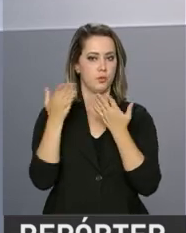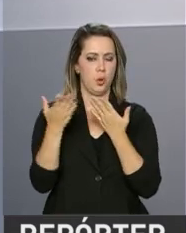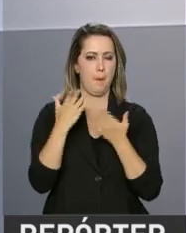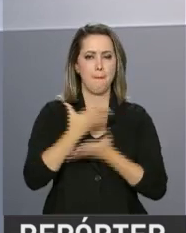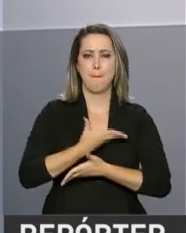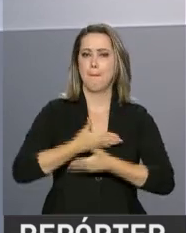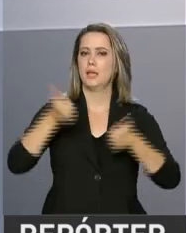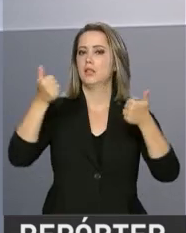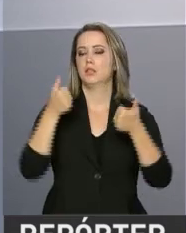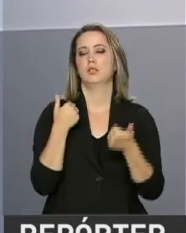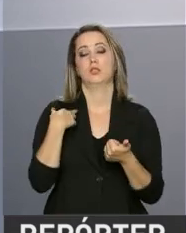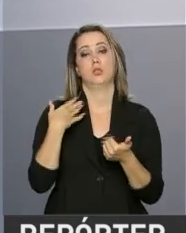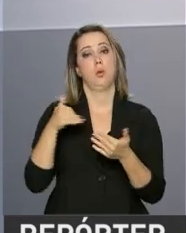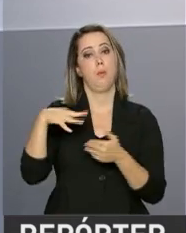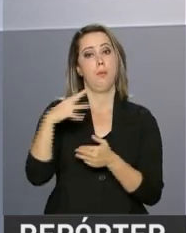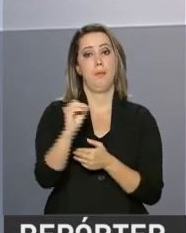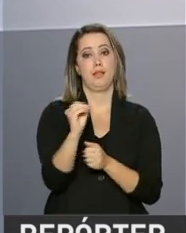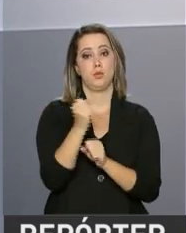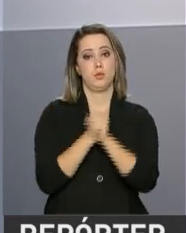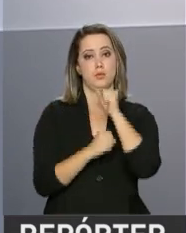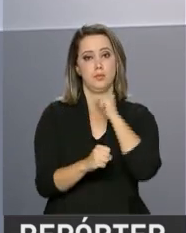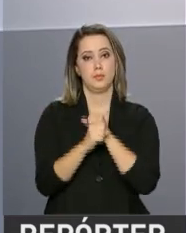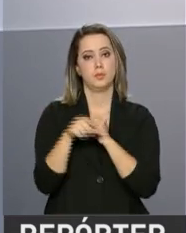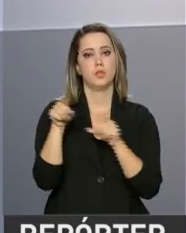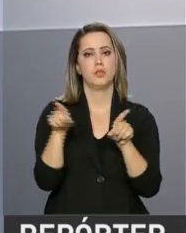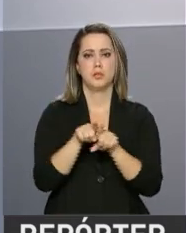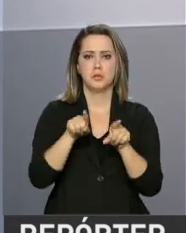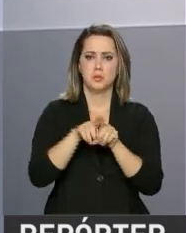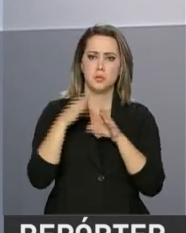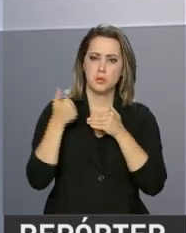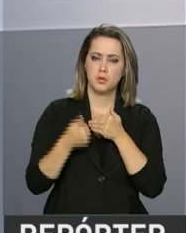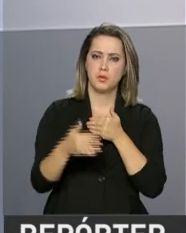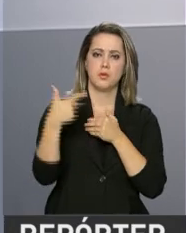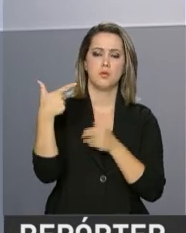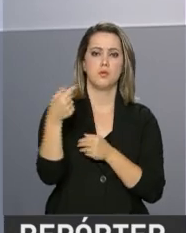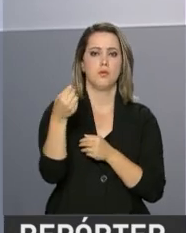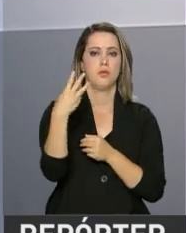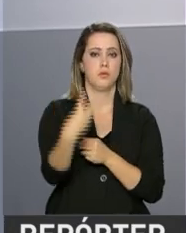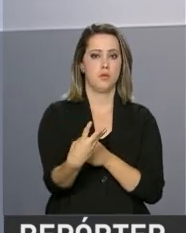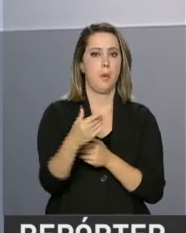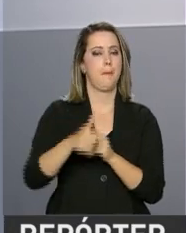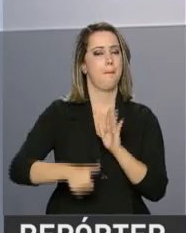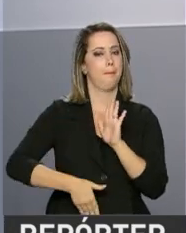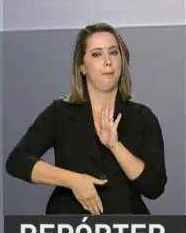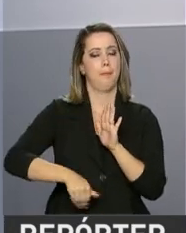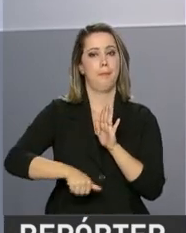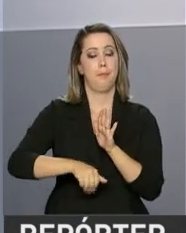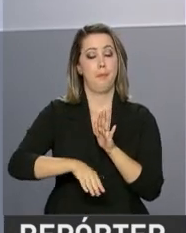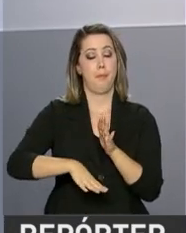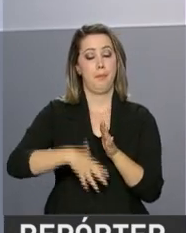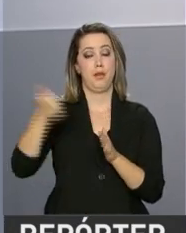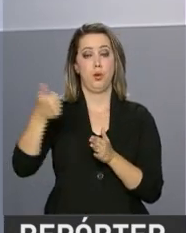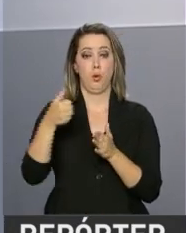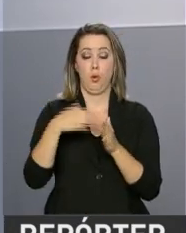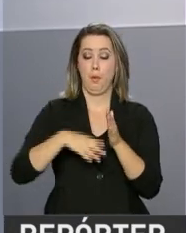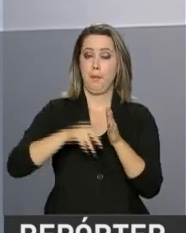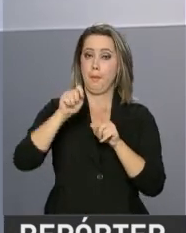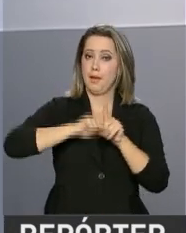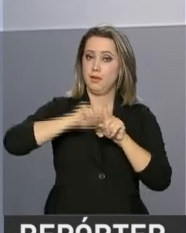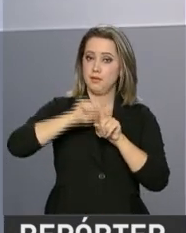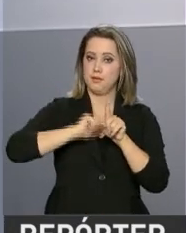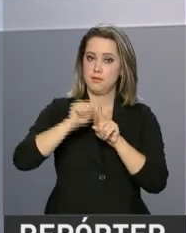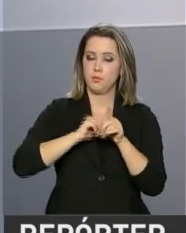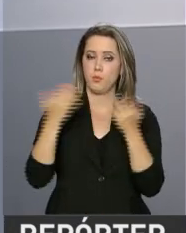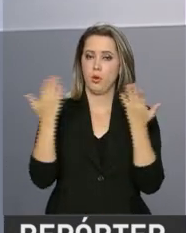março do ano passado foi também o melhor desempenho para o mês desde 2003 11 o dados foram divulgados